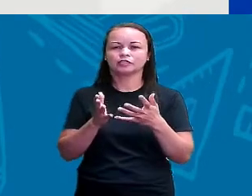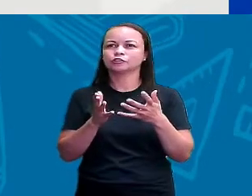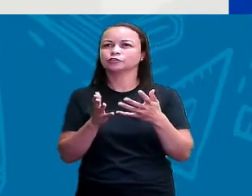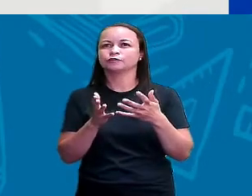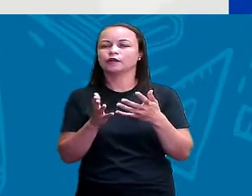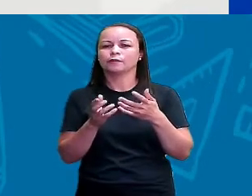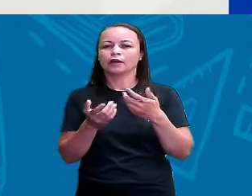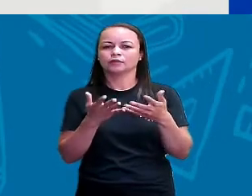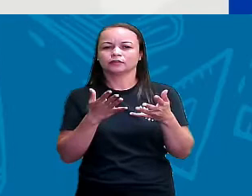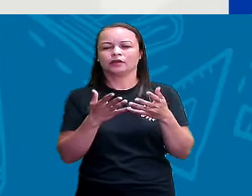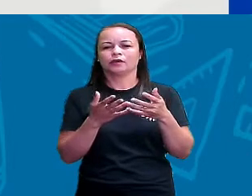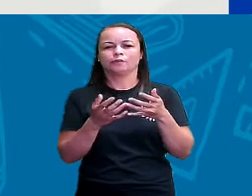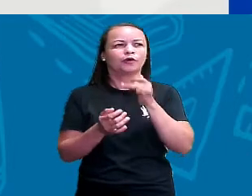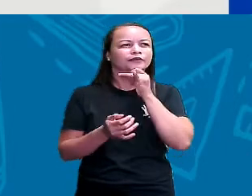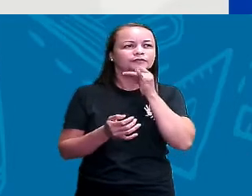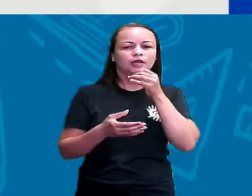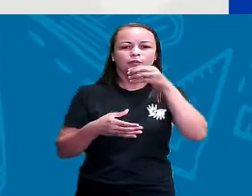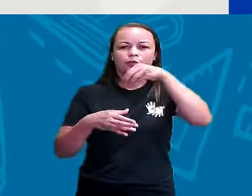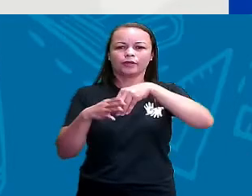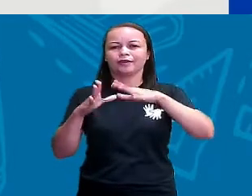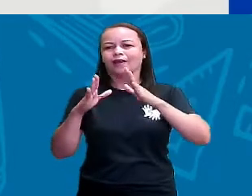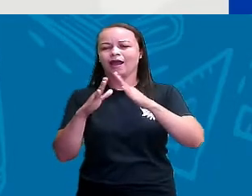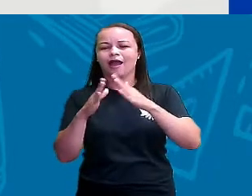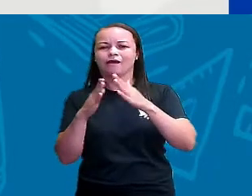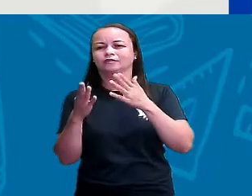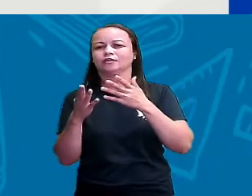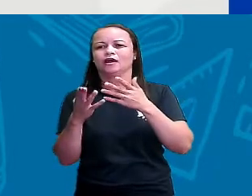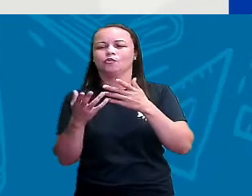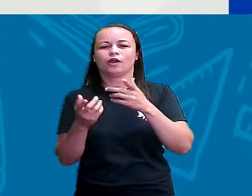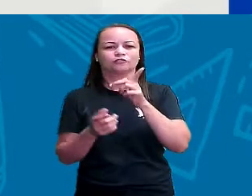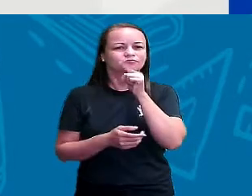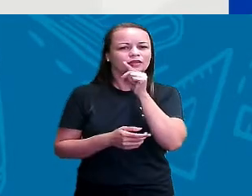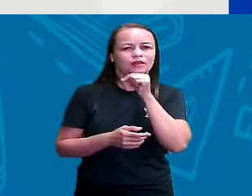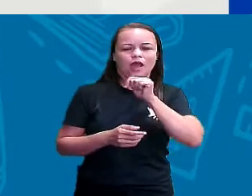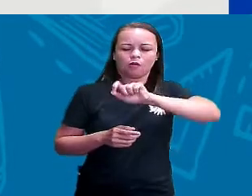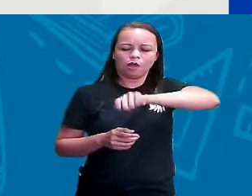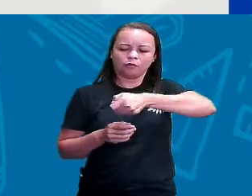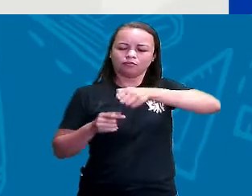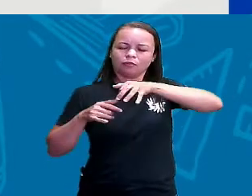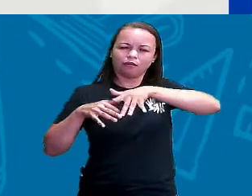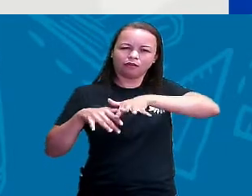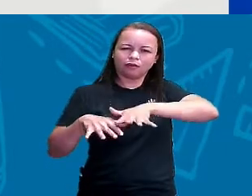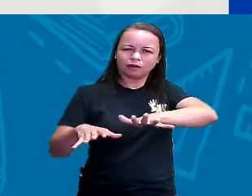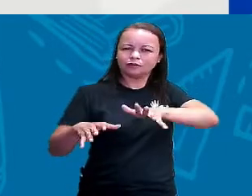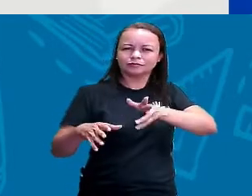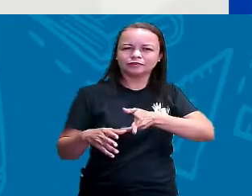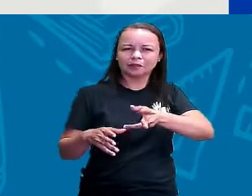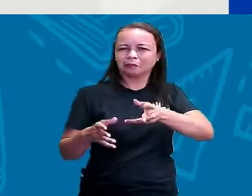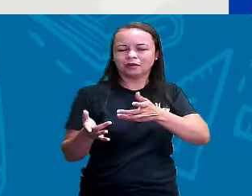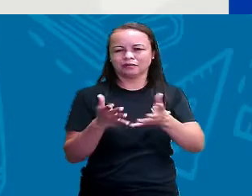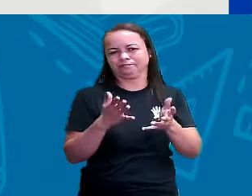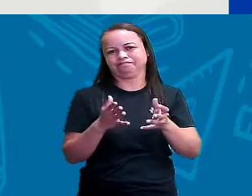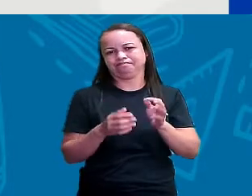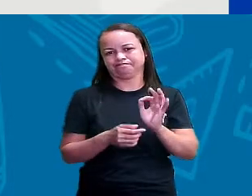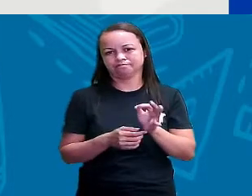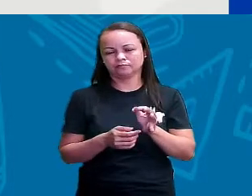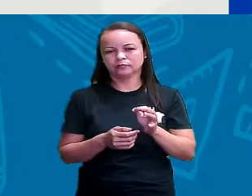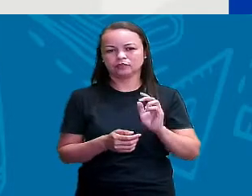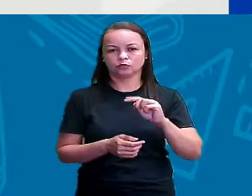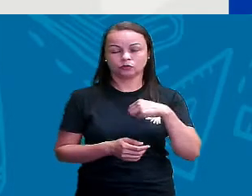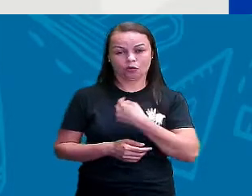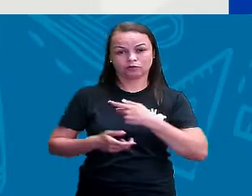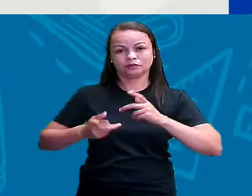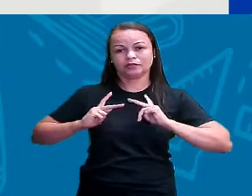por exemplo o gasto exagerado de água potável, tá certo? Então são várias questões que nós seres